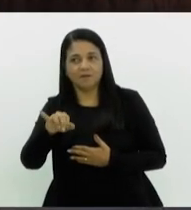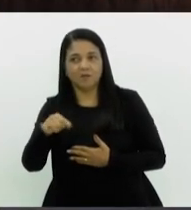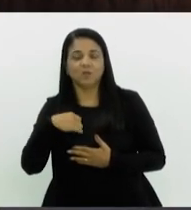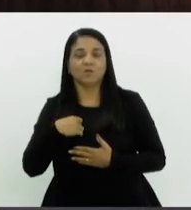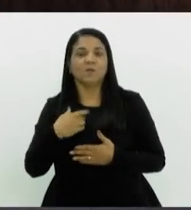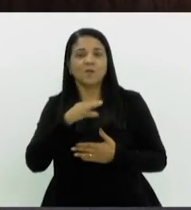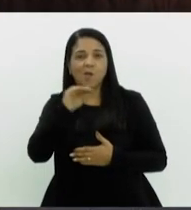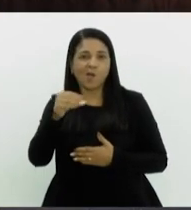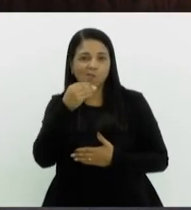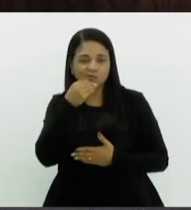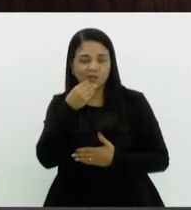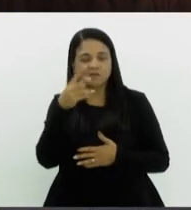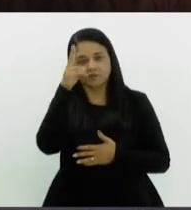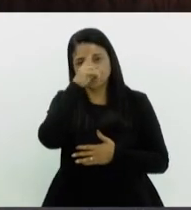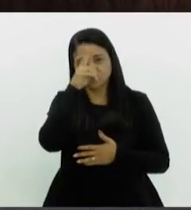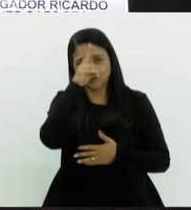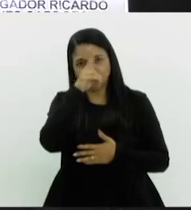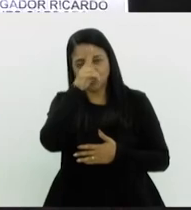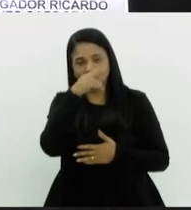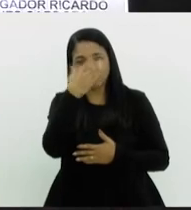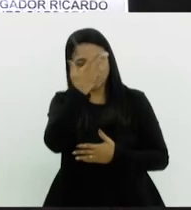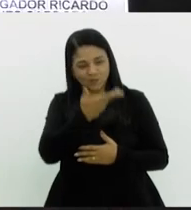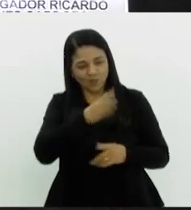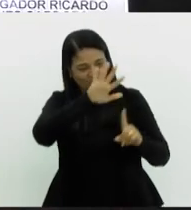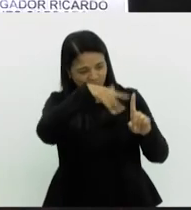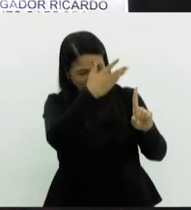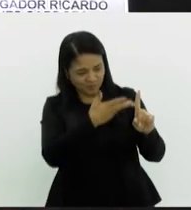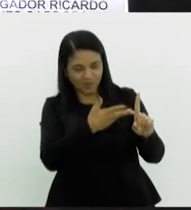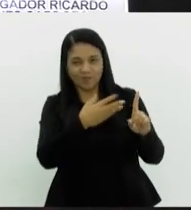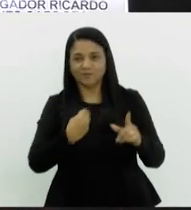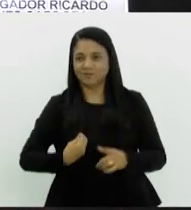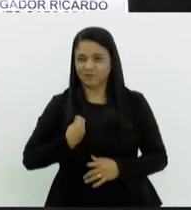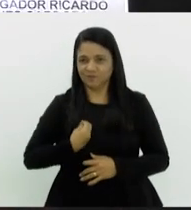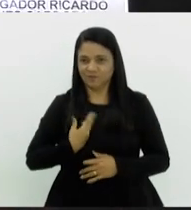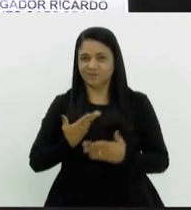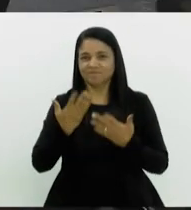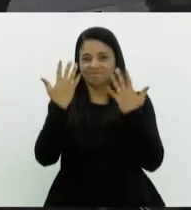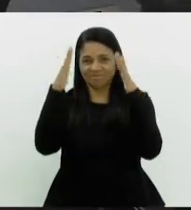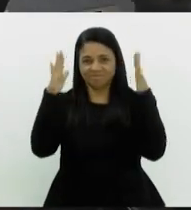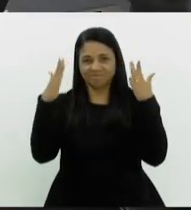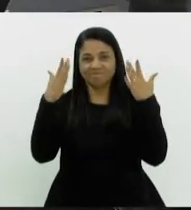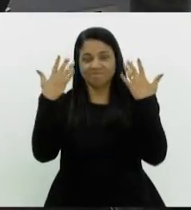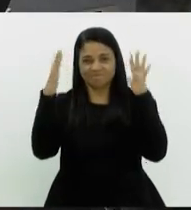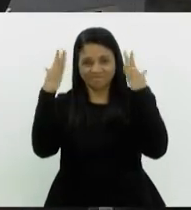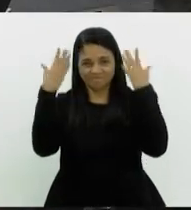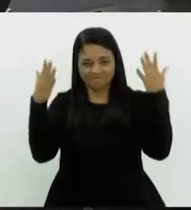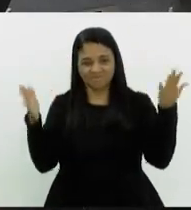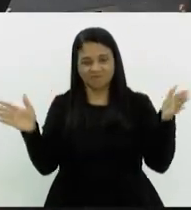parte da história do nosso homenageado. Muito obrigado. Está encerrada a sessão.